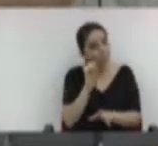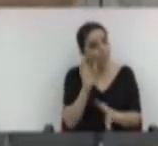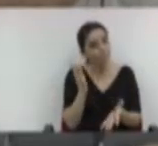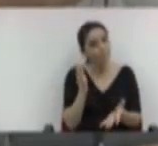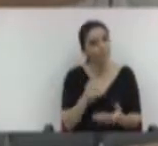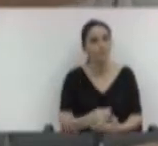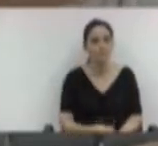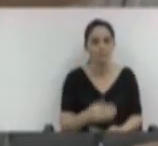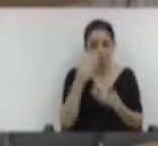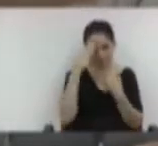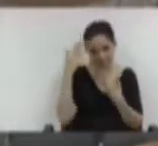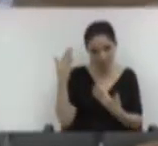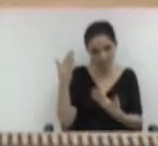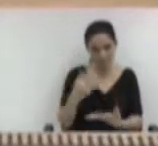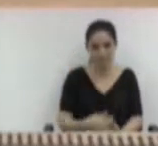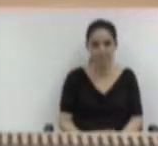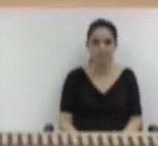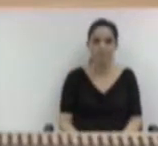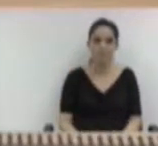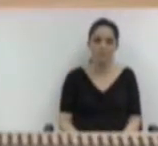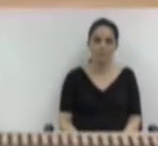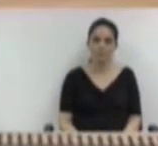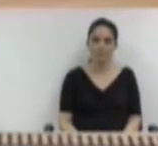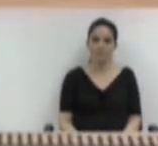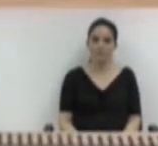que a gente pergunta. Muito obrigado, senhor presidente.